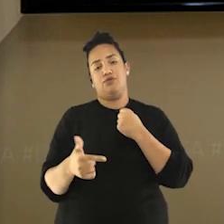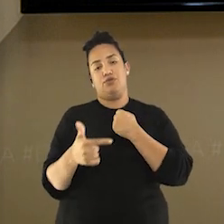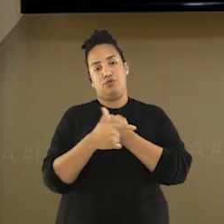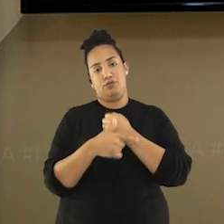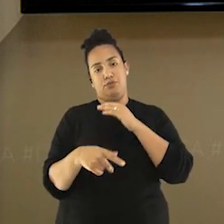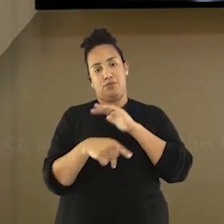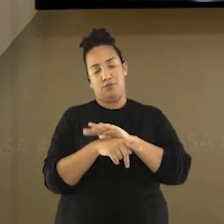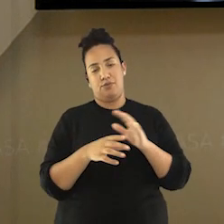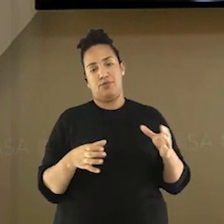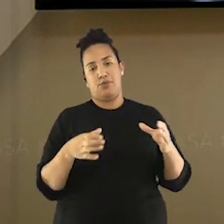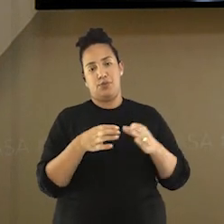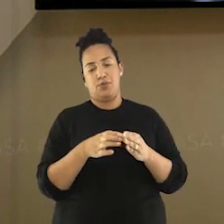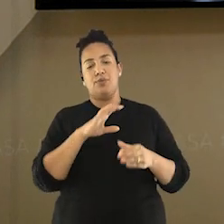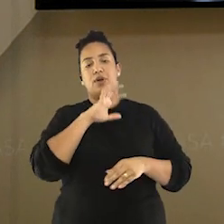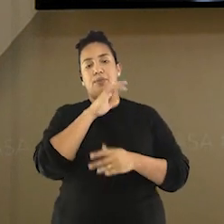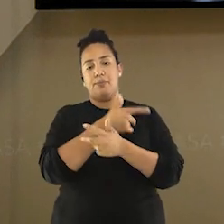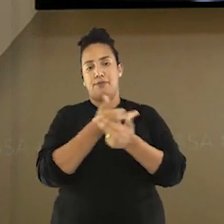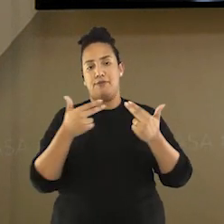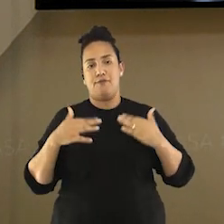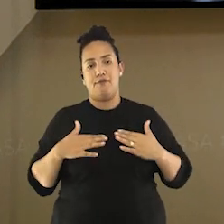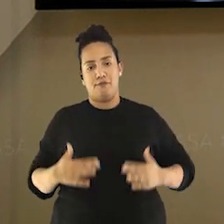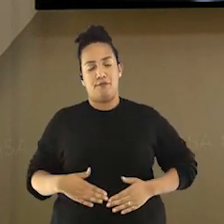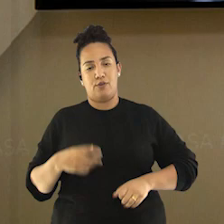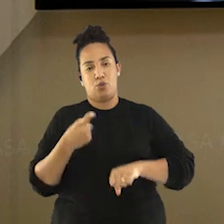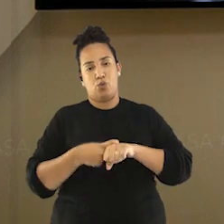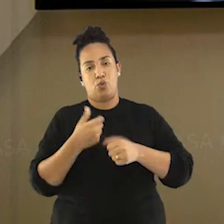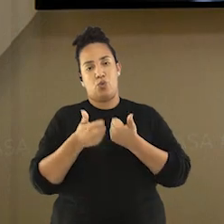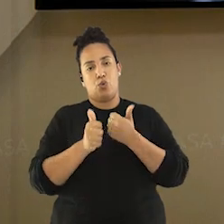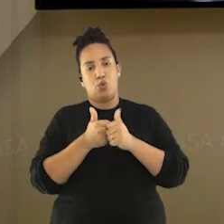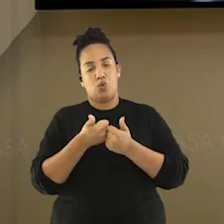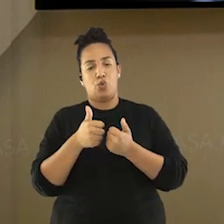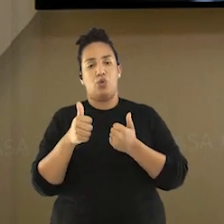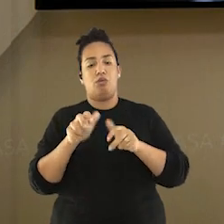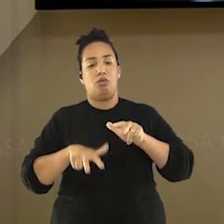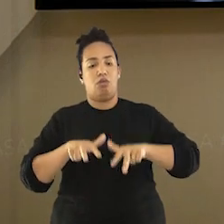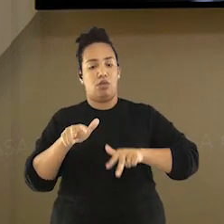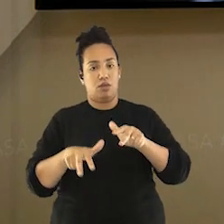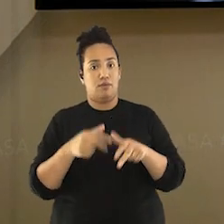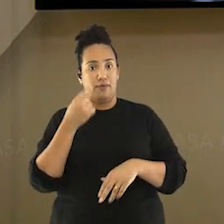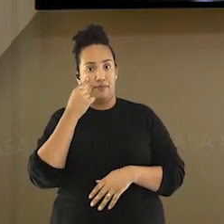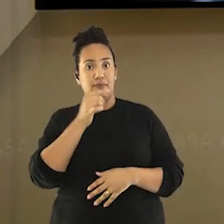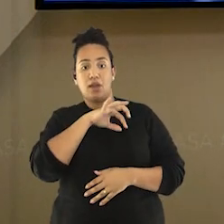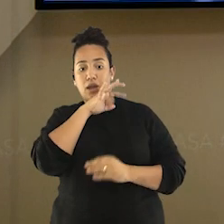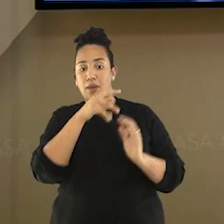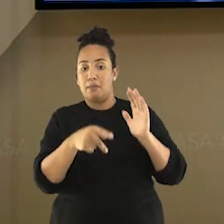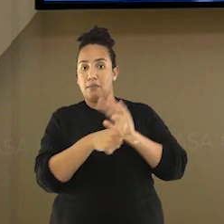alguns artrópodes. Vocês estão prontos? Então vamos lá. Bichos de jardim.